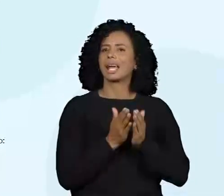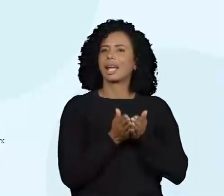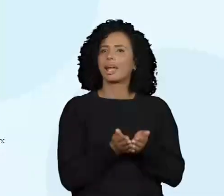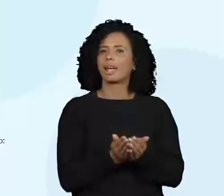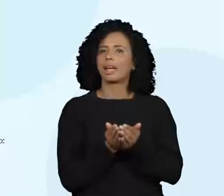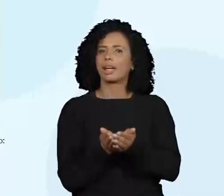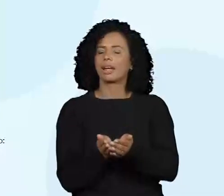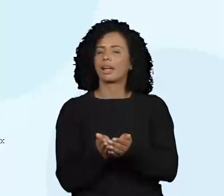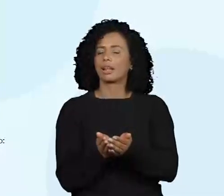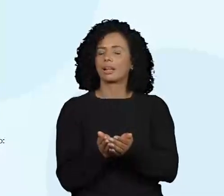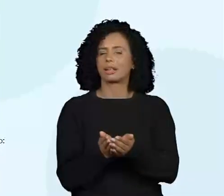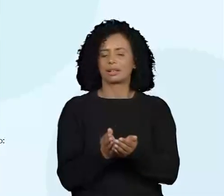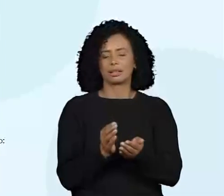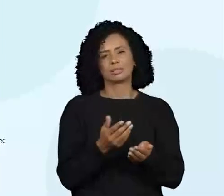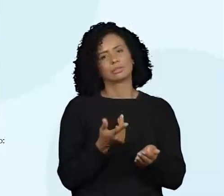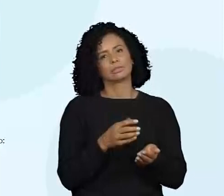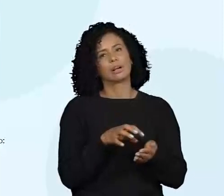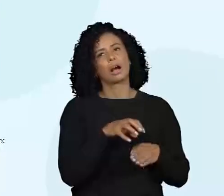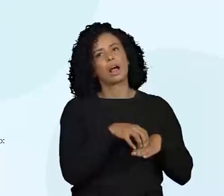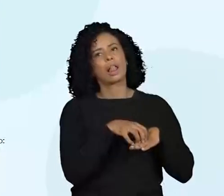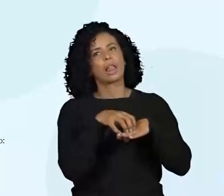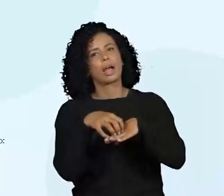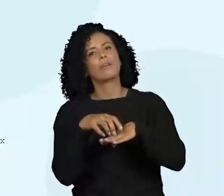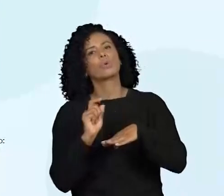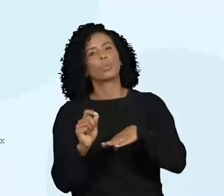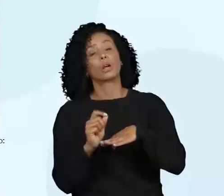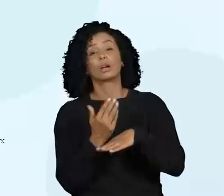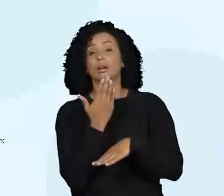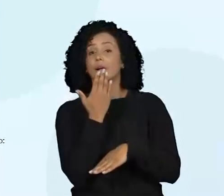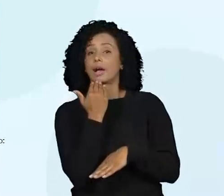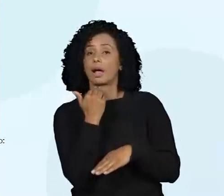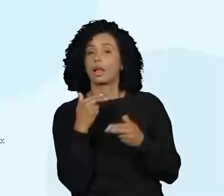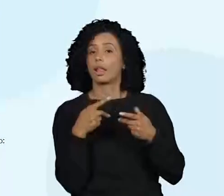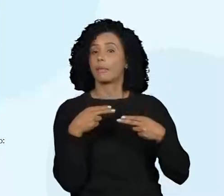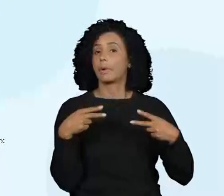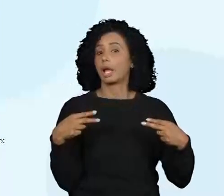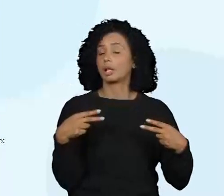alimentos. Deixa eu pegar só aqui um marca-texto.